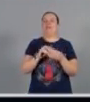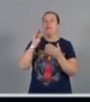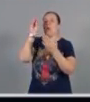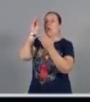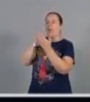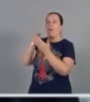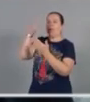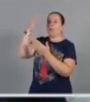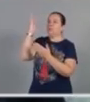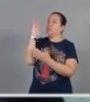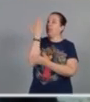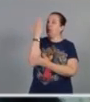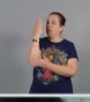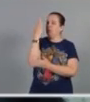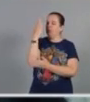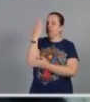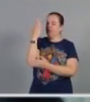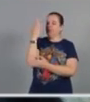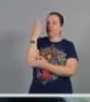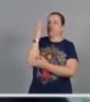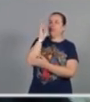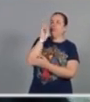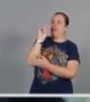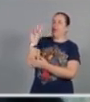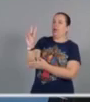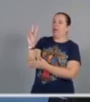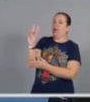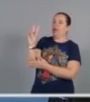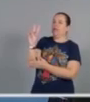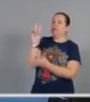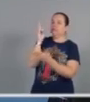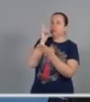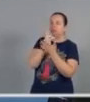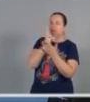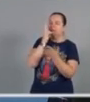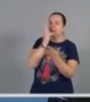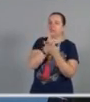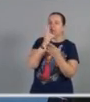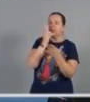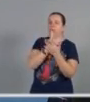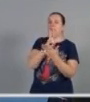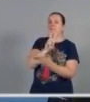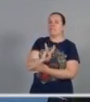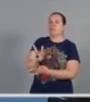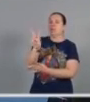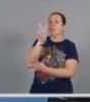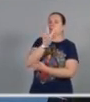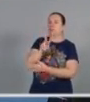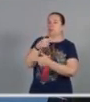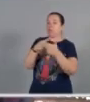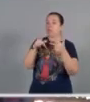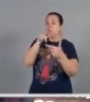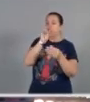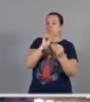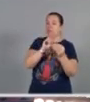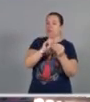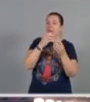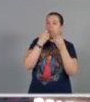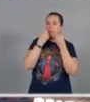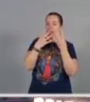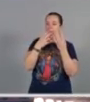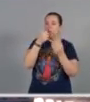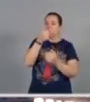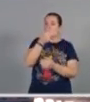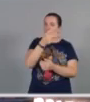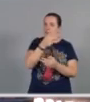vai colocar no espelho e você vai reforçar isso valorizar aquilo que já